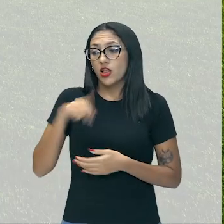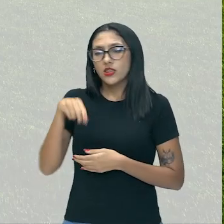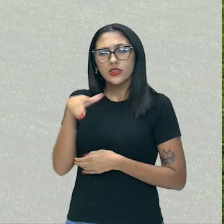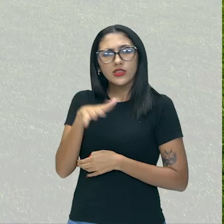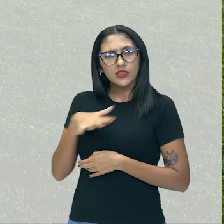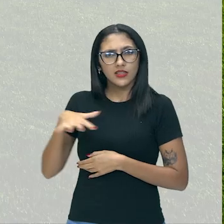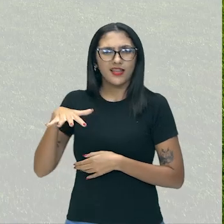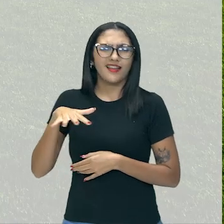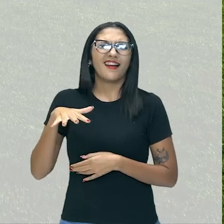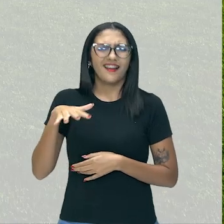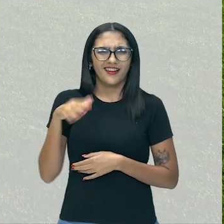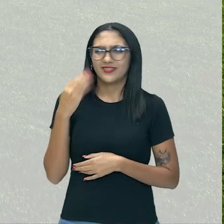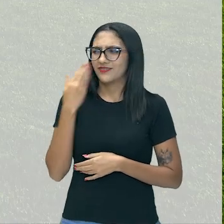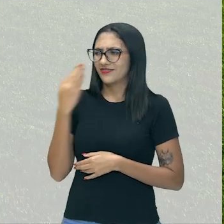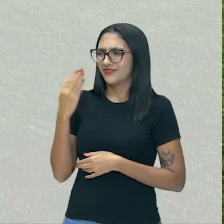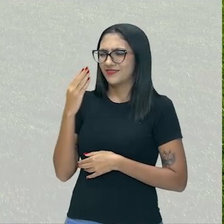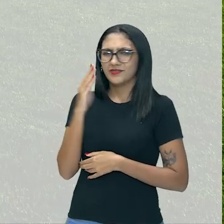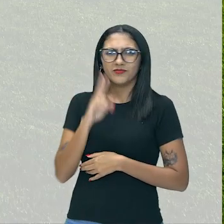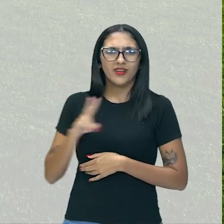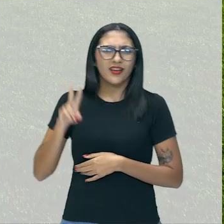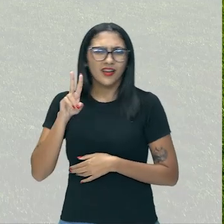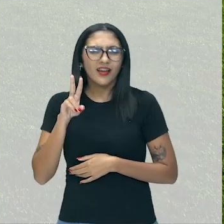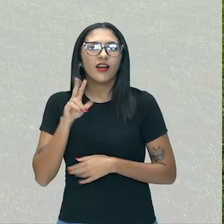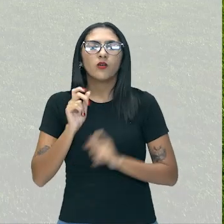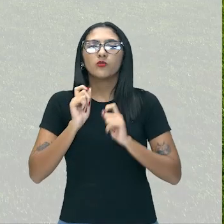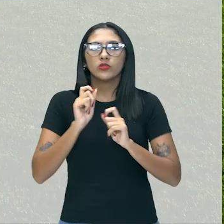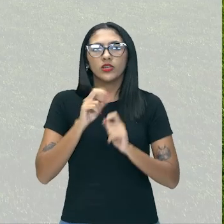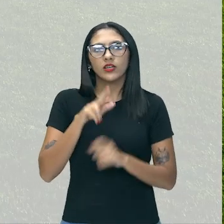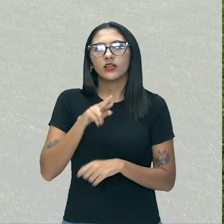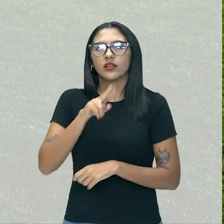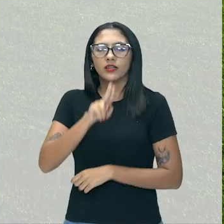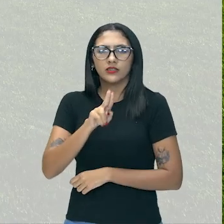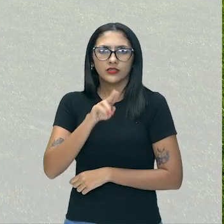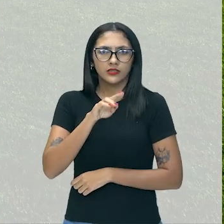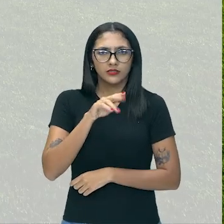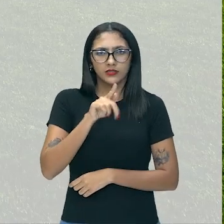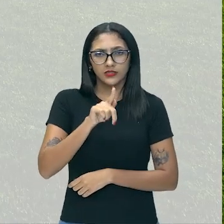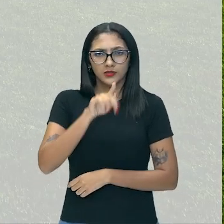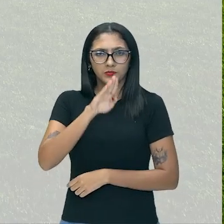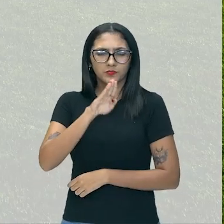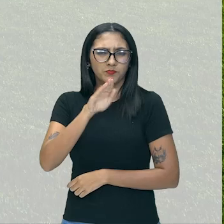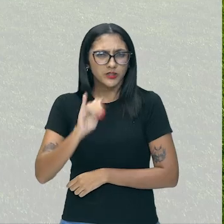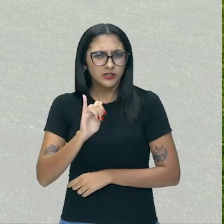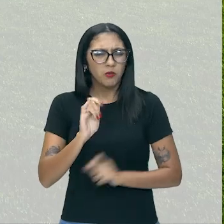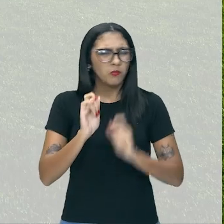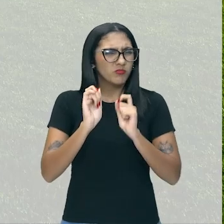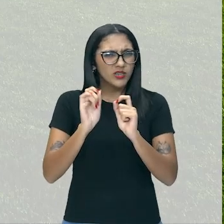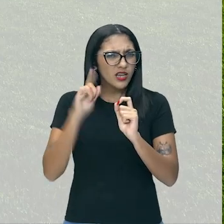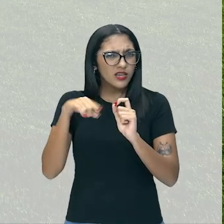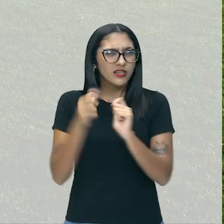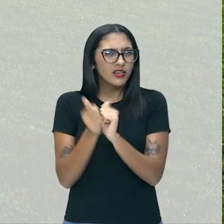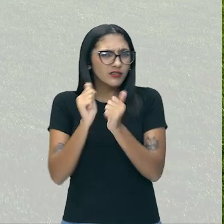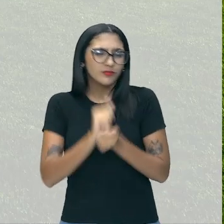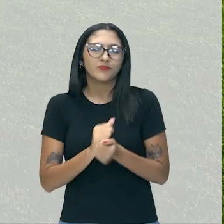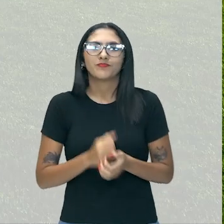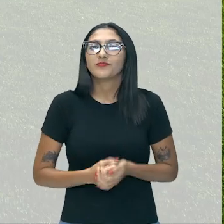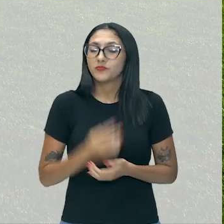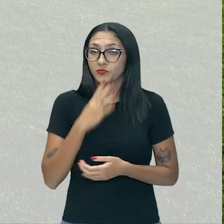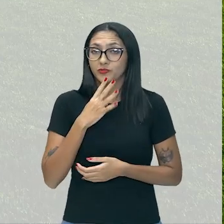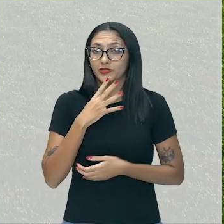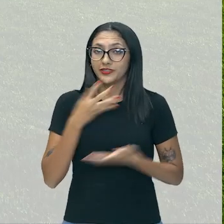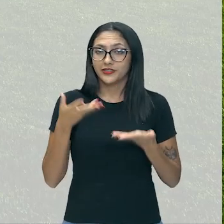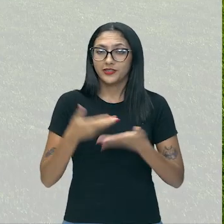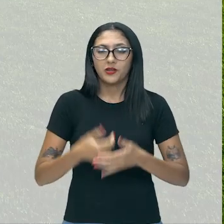nós praticamos o rugby. E o que é rugby, professora? Vamos ver agora o que é essa